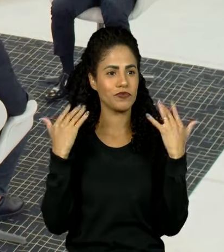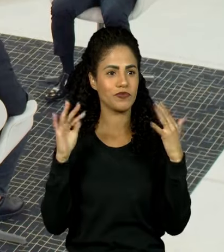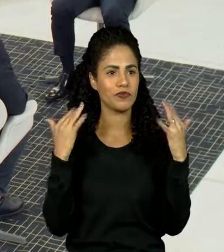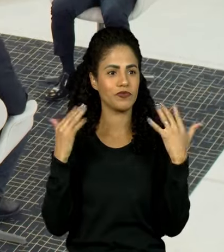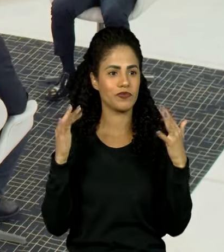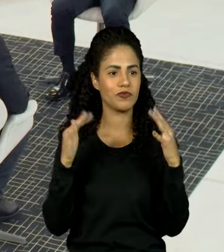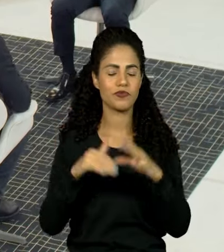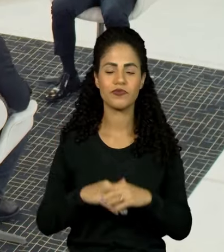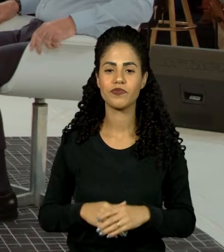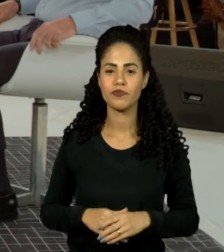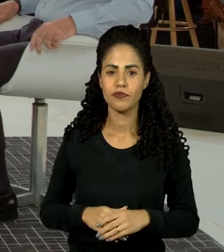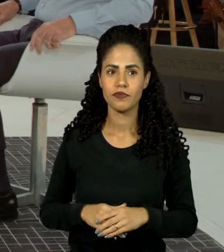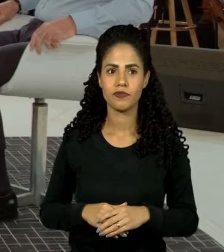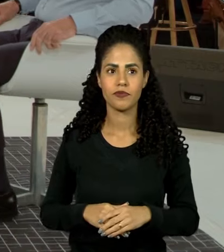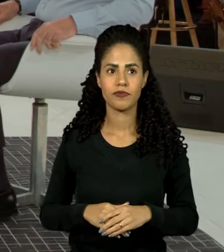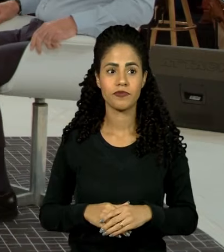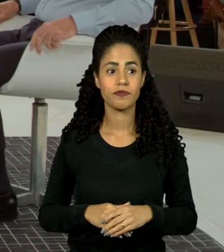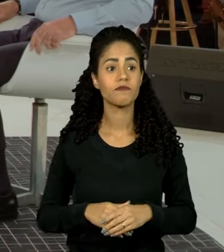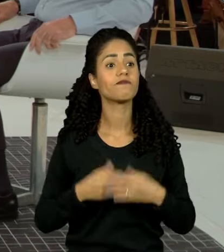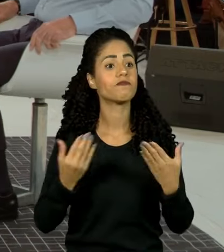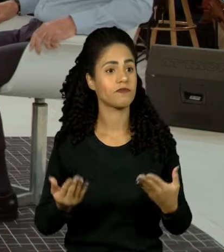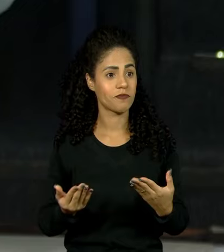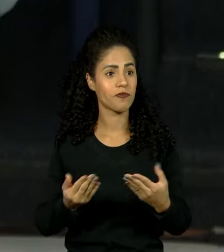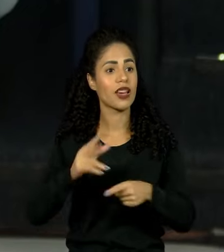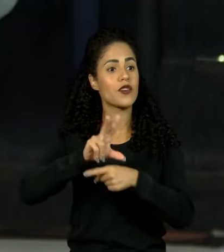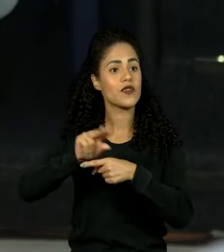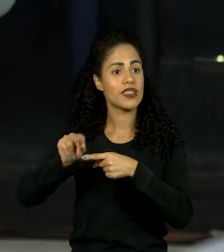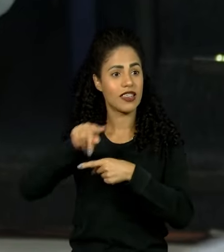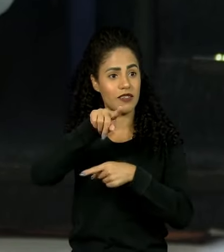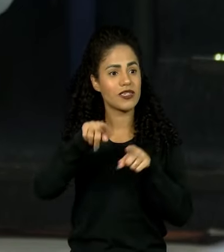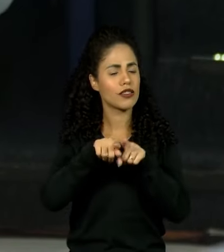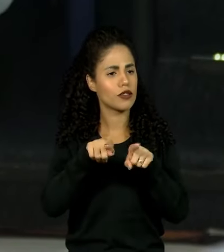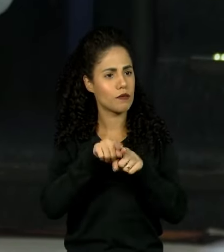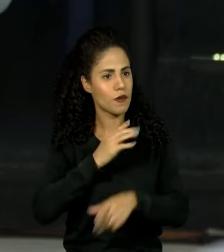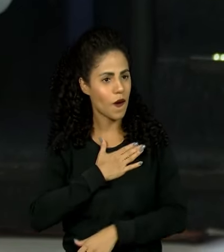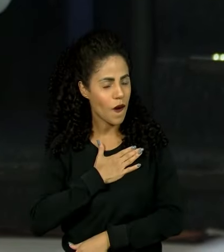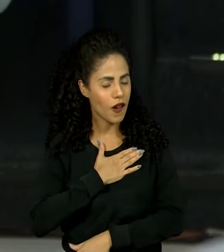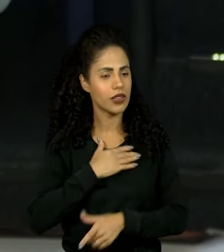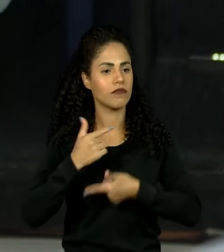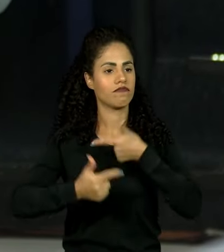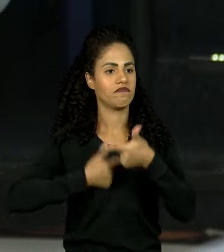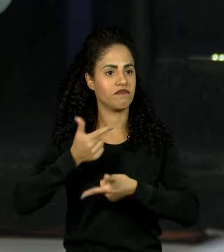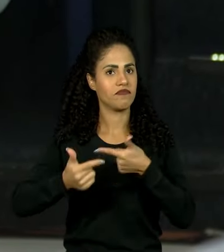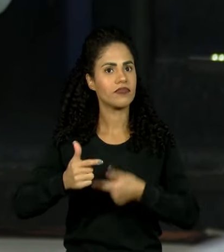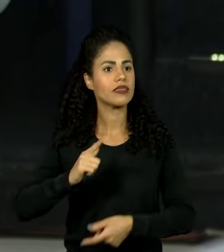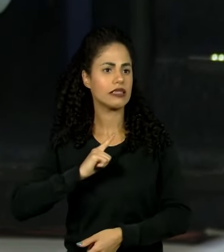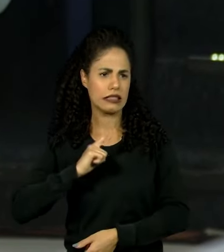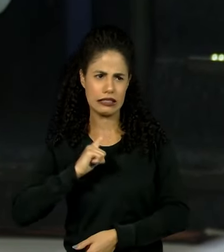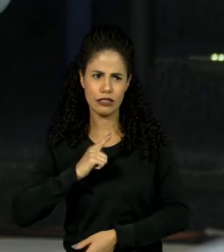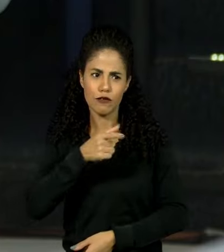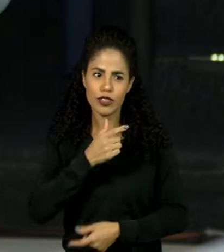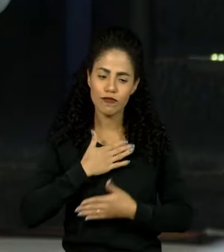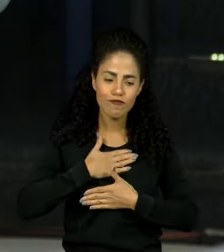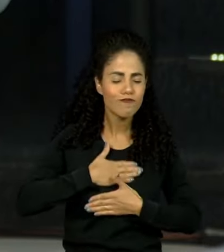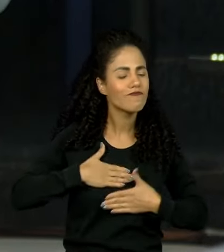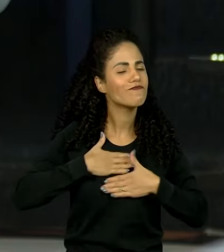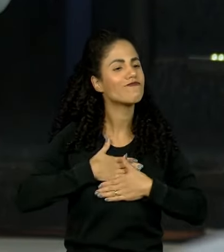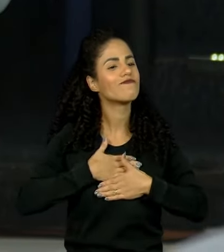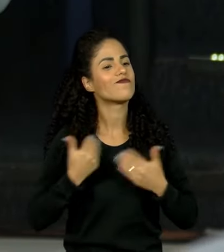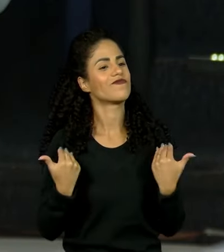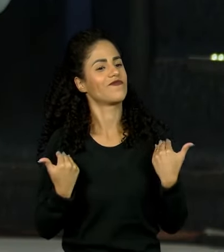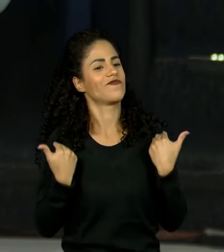Riachuelo e o sen é sua casa também e eu sei que você tem uma uma imensa satisfação uma